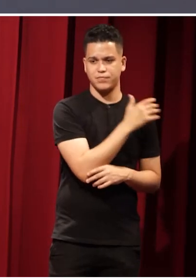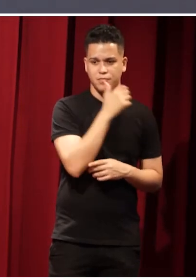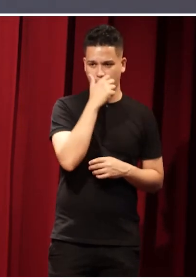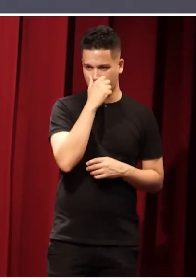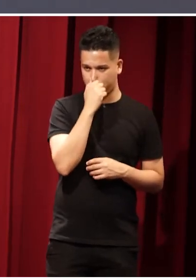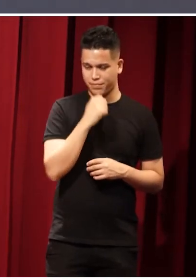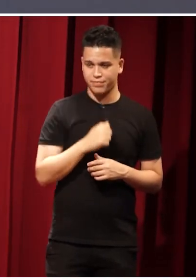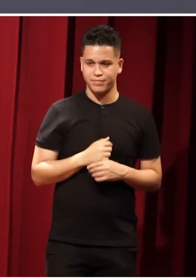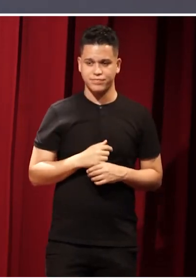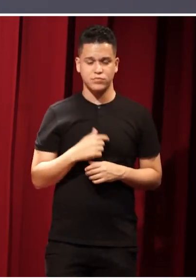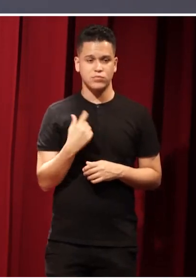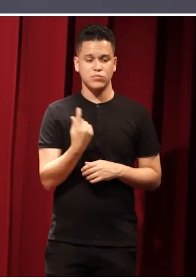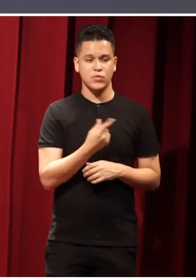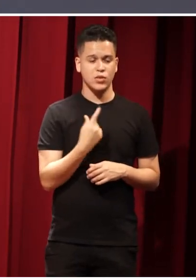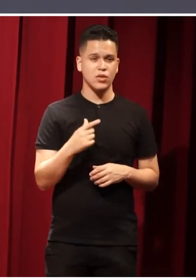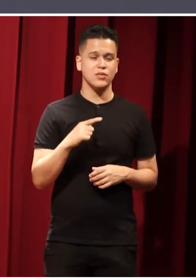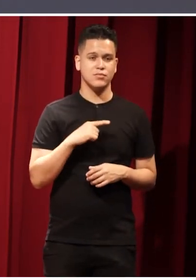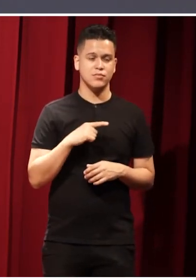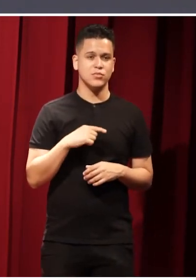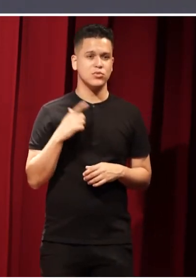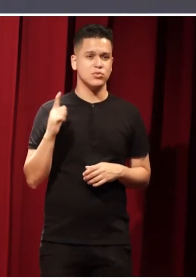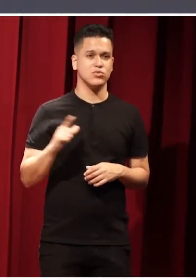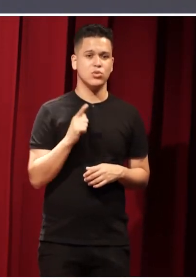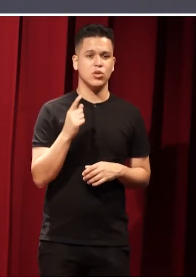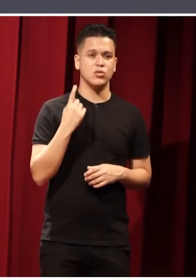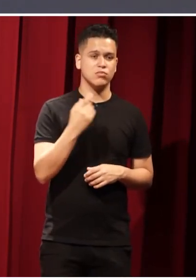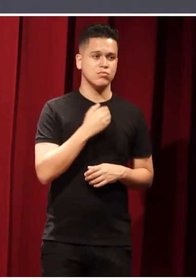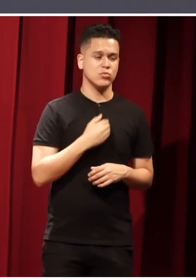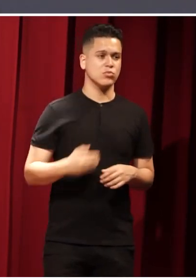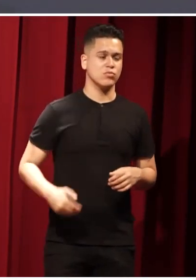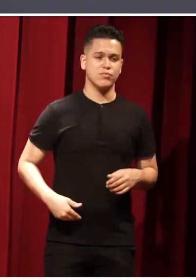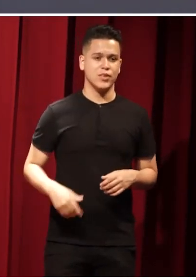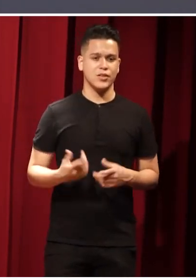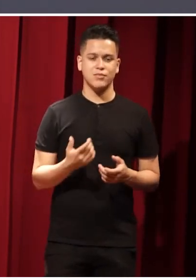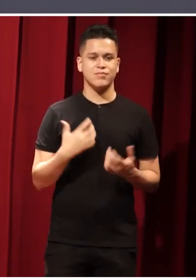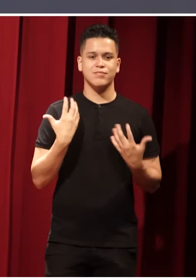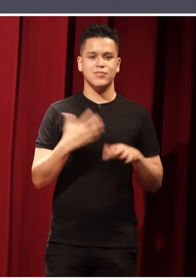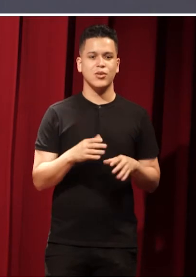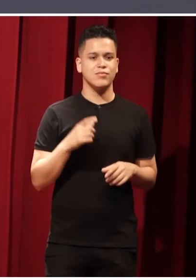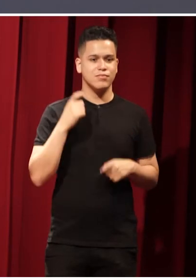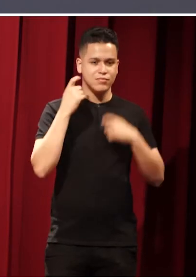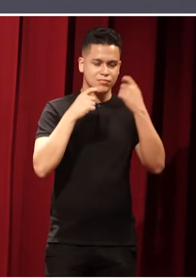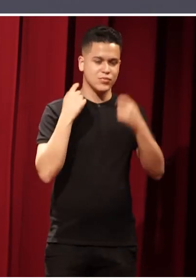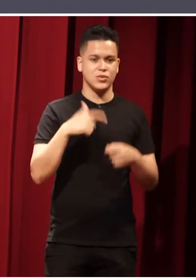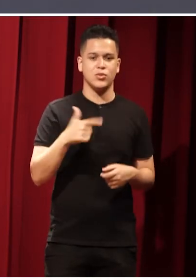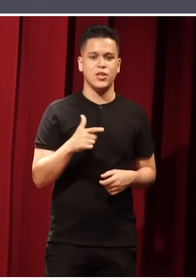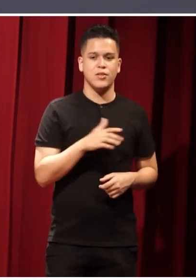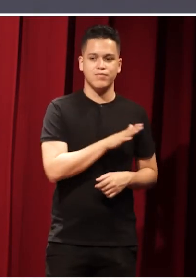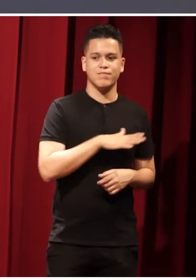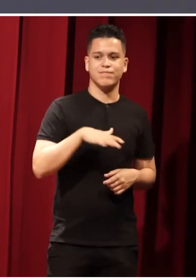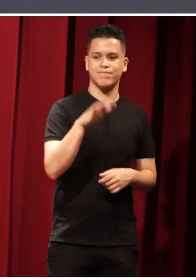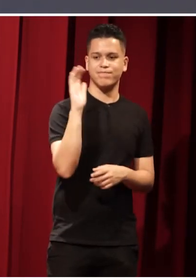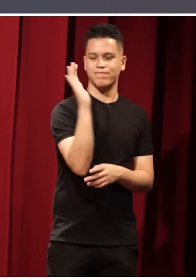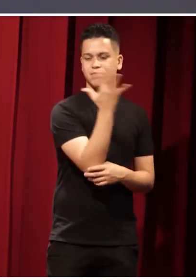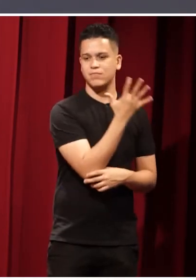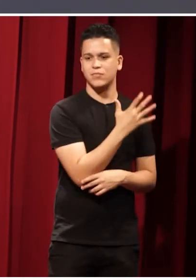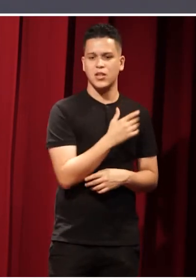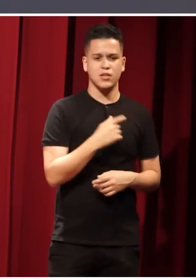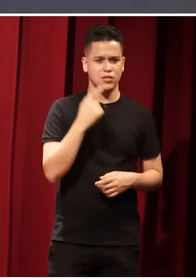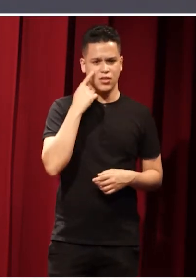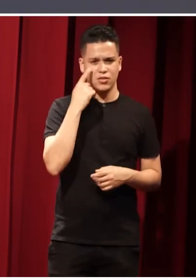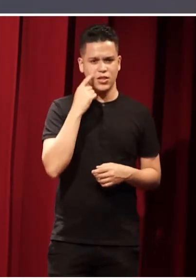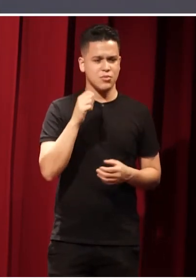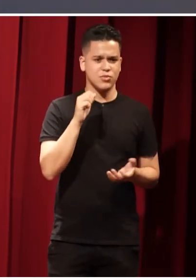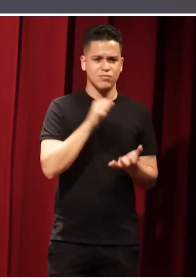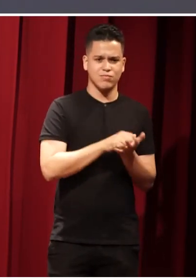A gente tem claramente um governo antiambiental, né? Que desmontou o IBAMA, desmontou o ICMBio, as multas caíram, as